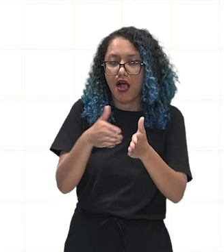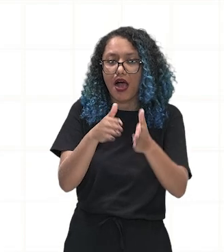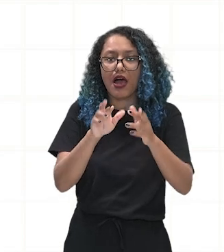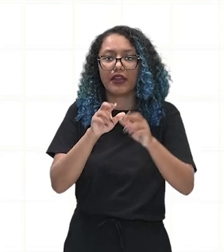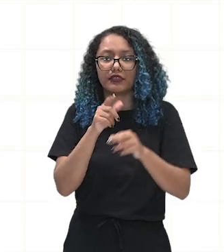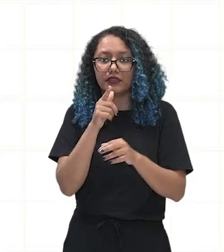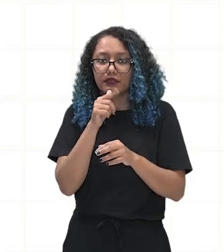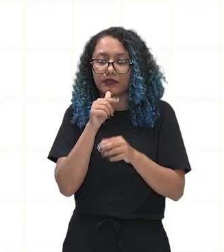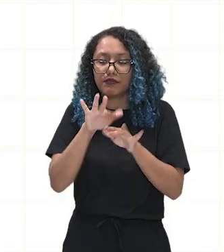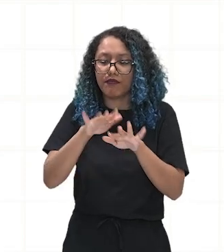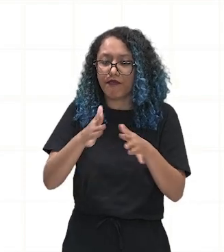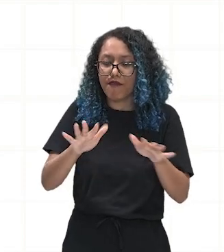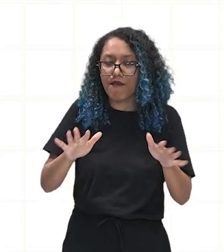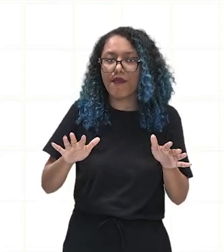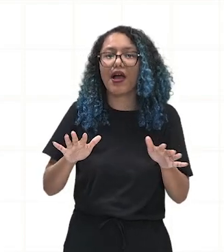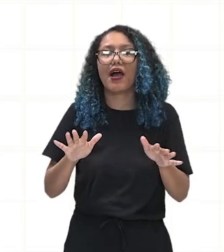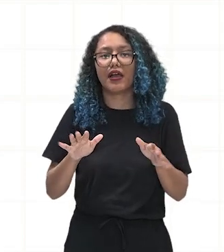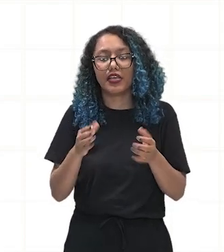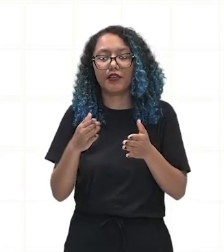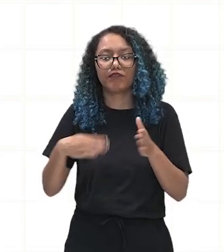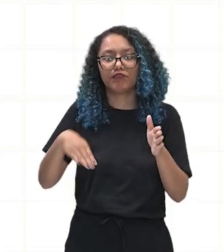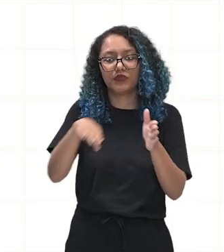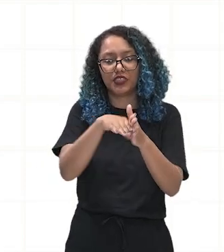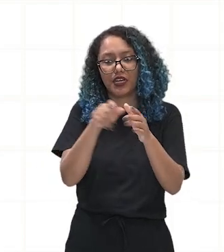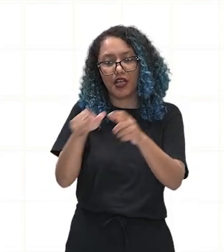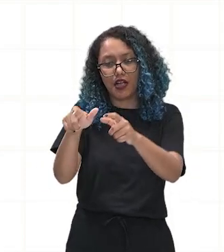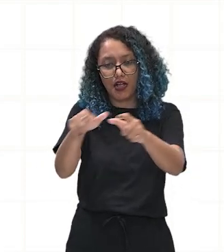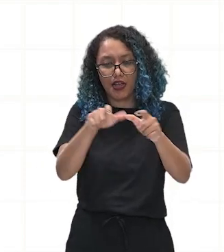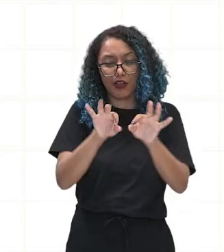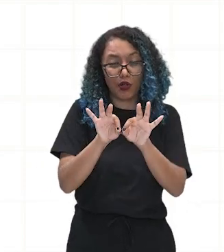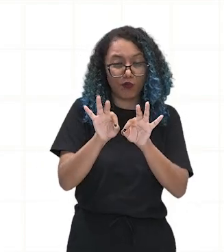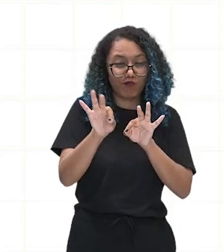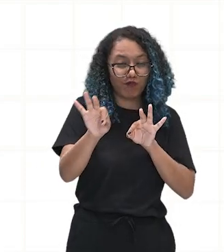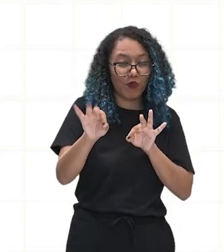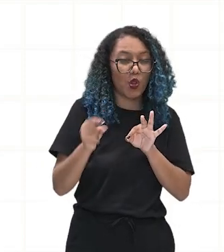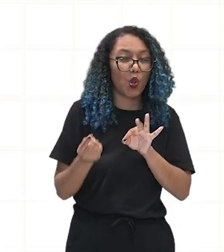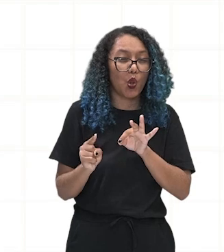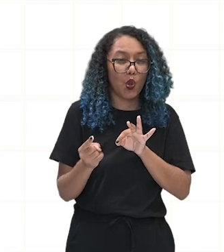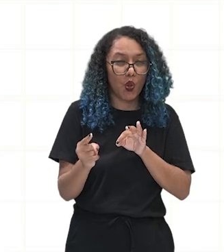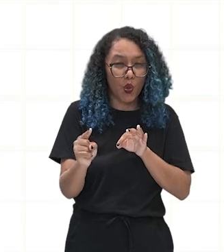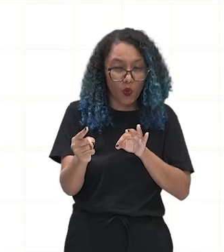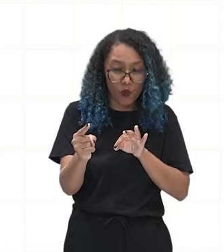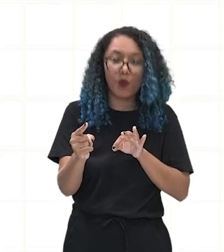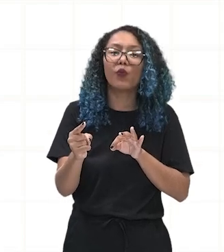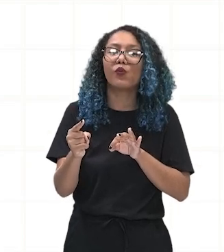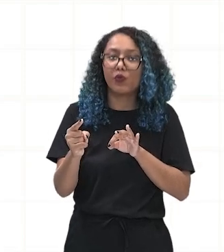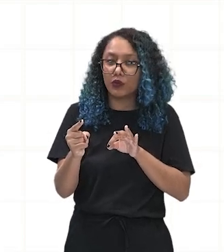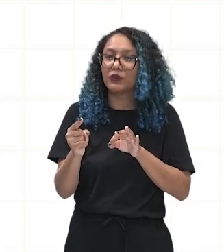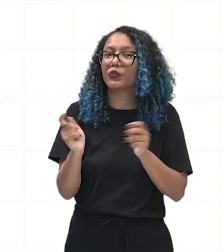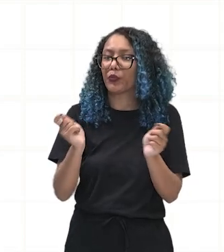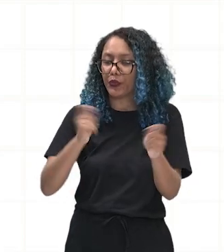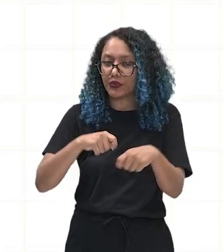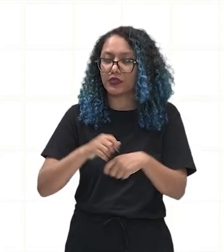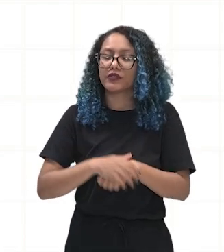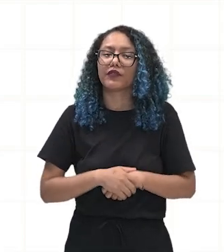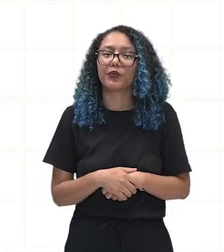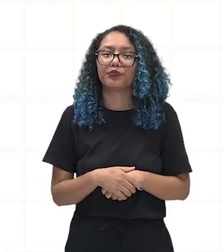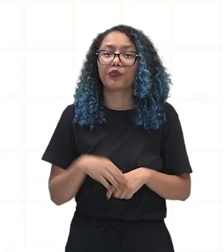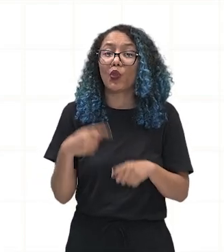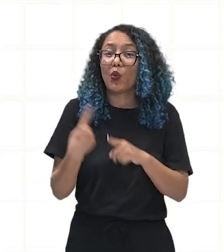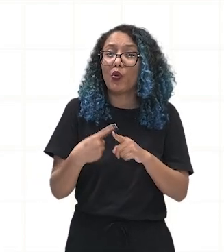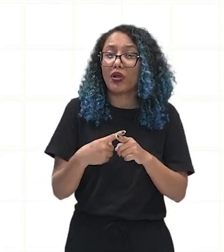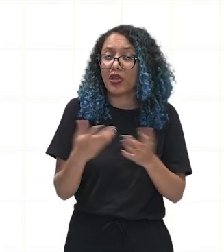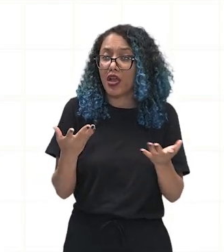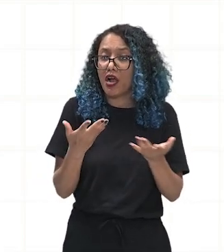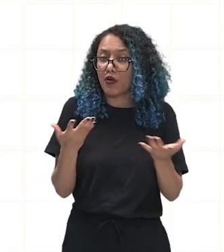aí destinos cada vez mais distantes, de forma mais segura. Afinal de contas, agora eles tinham aí